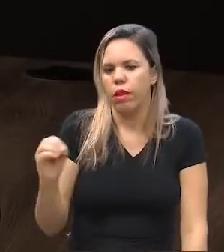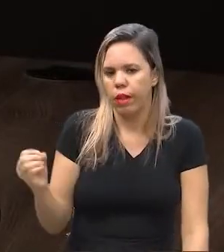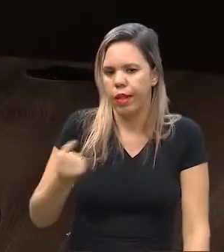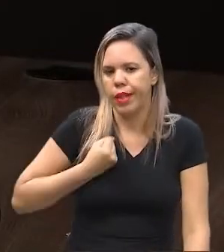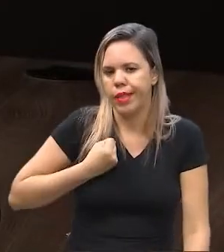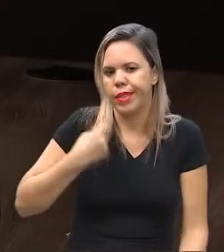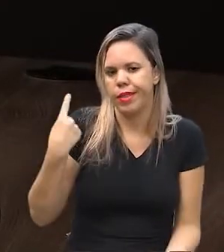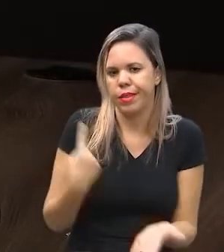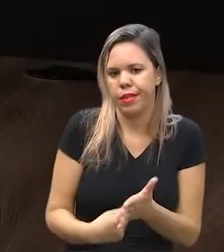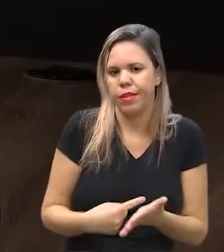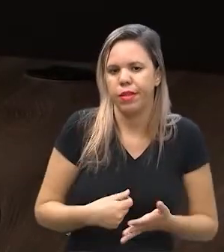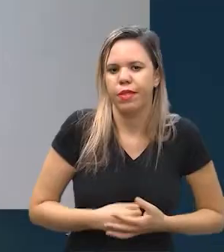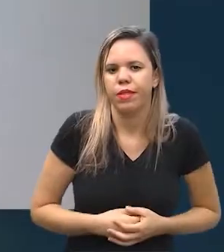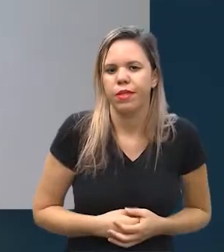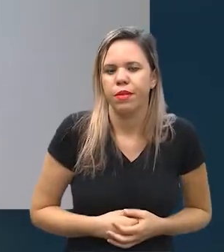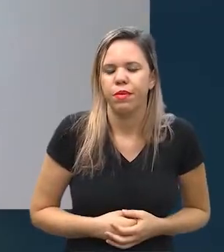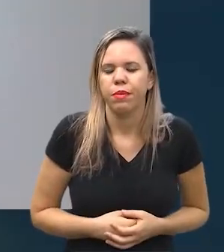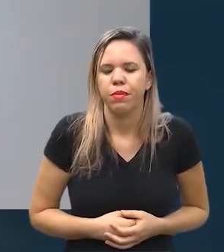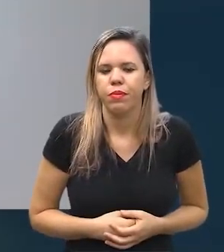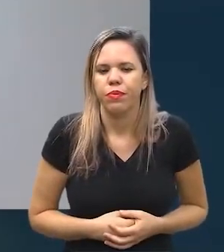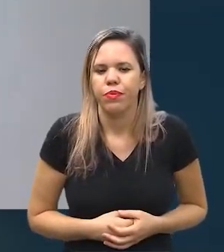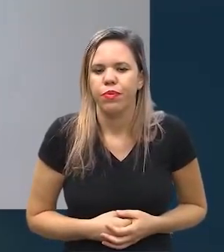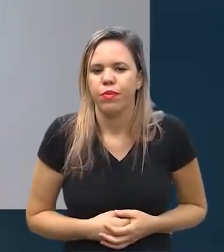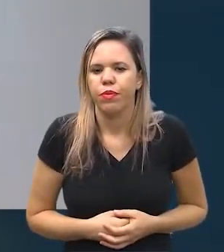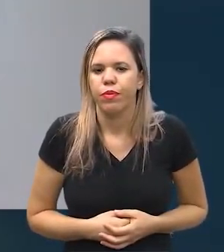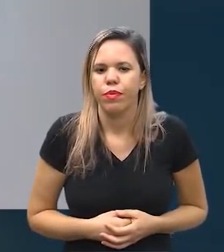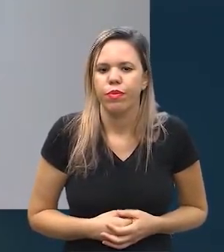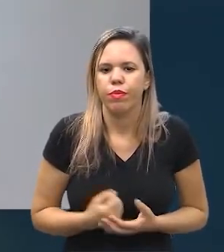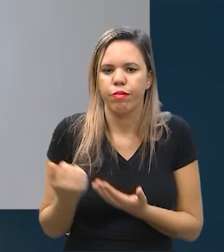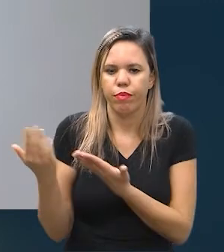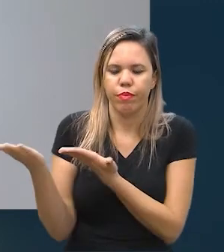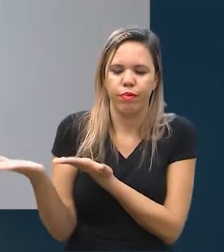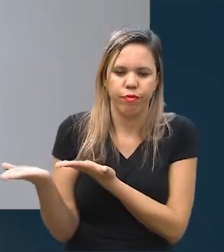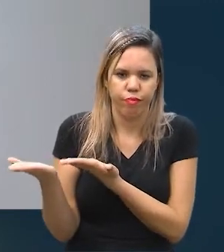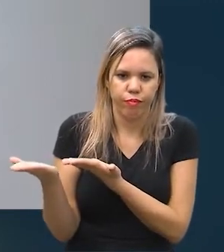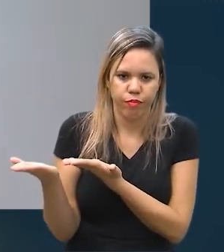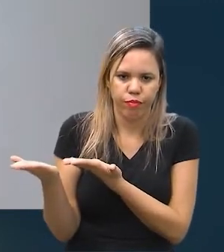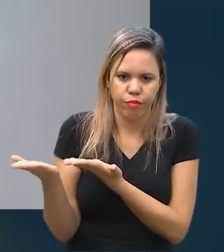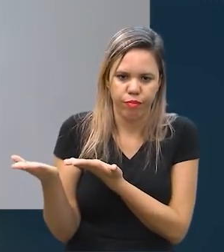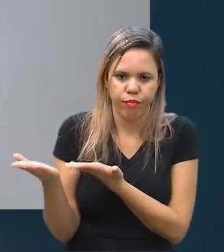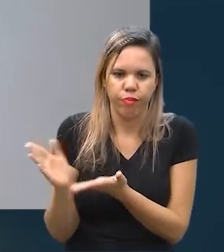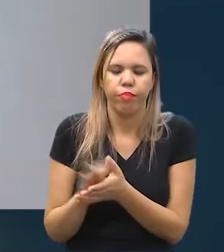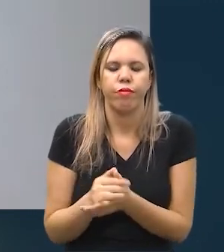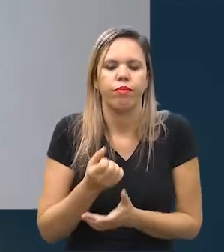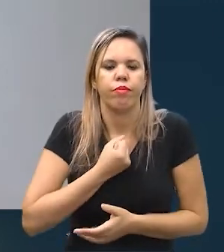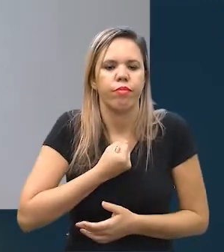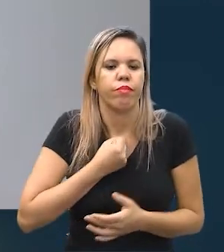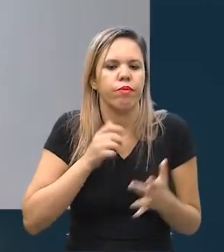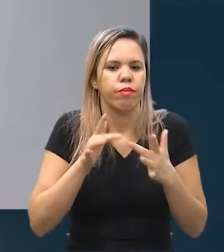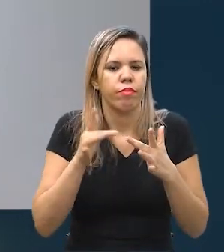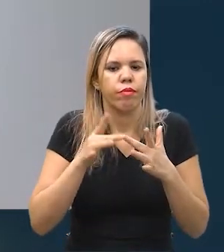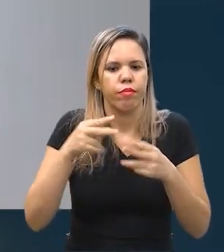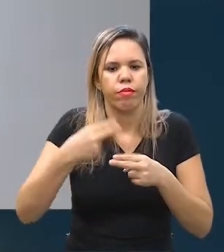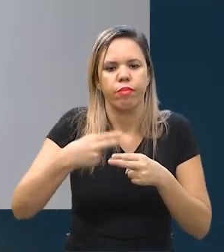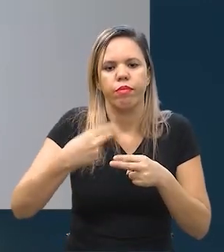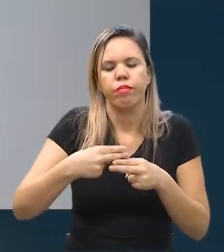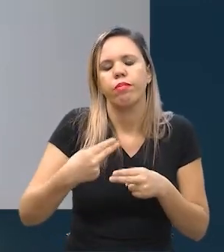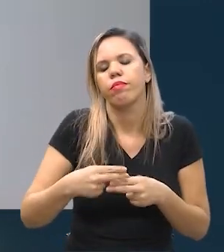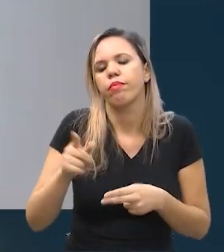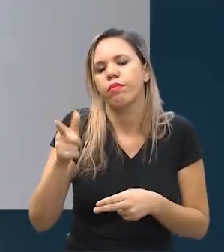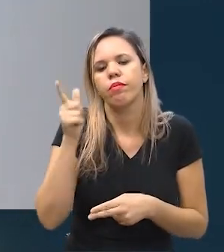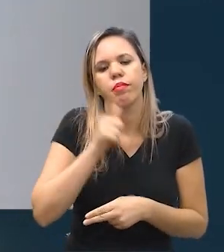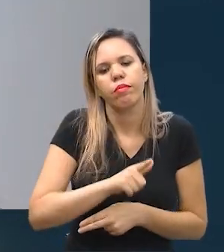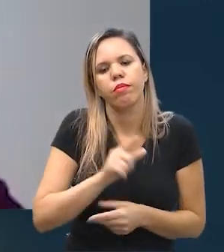para agendamento, Cíntia? É 0800 570 0800, que é o contato do Sebrae. Lá